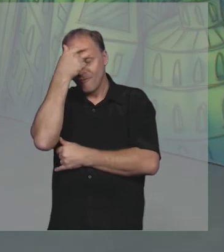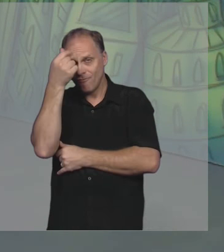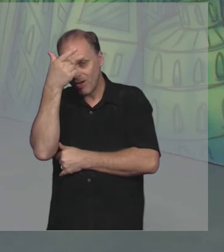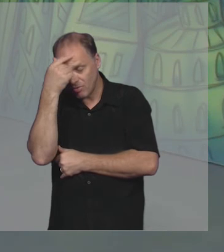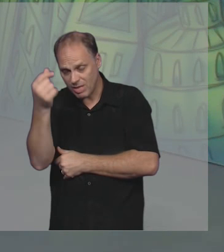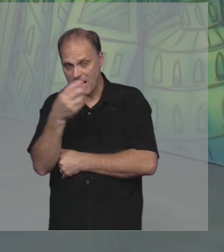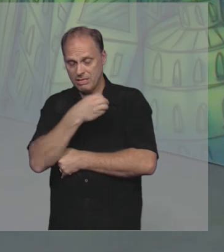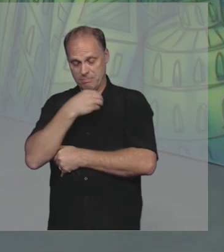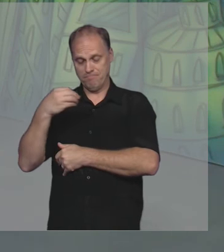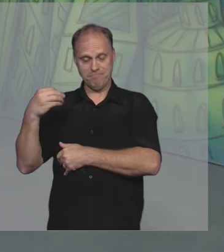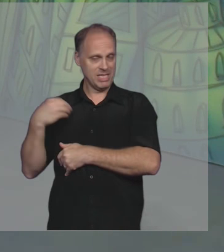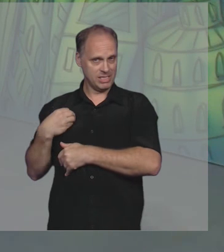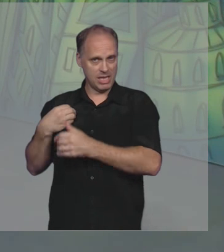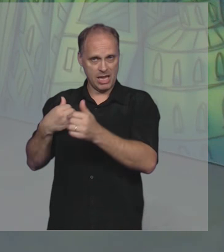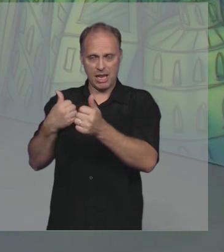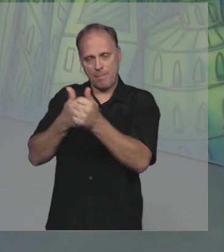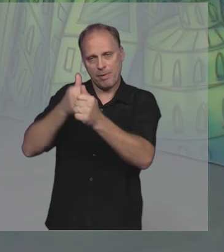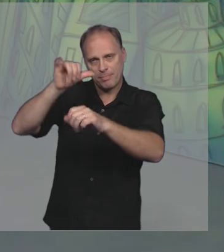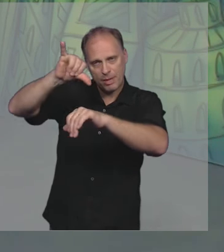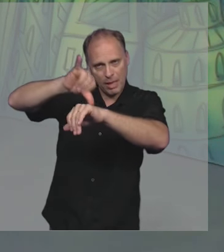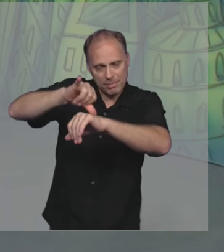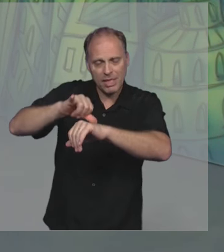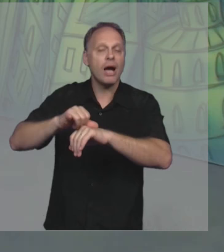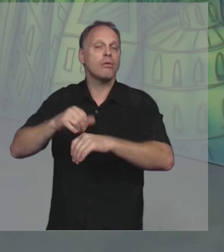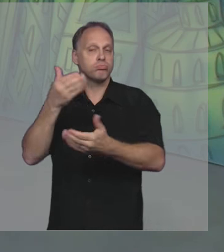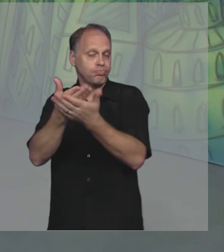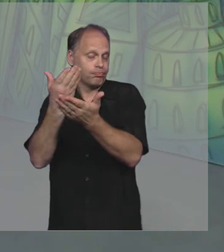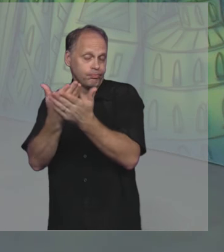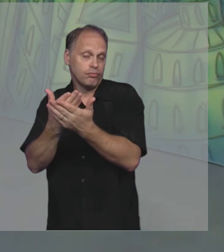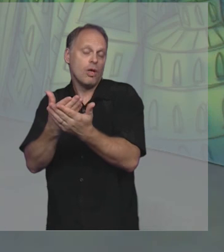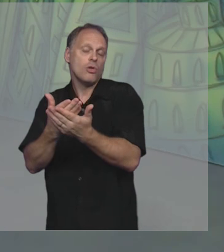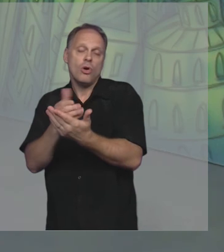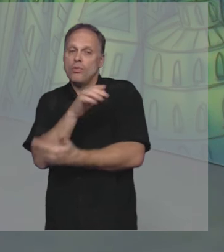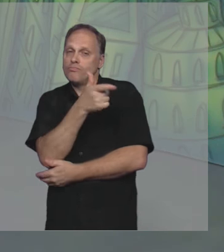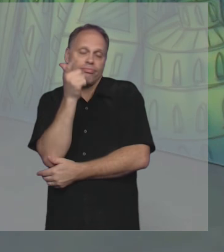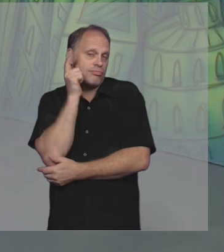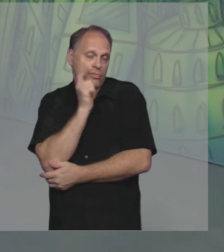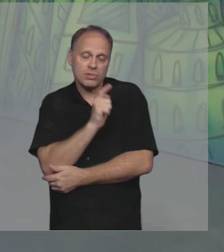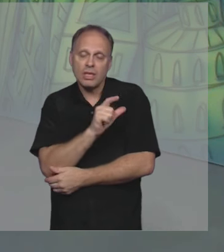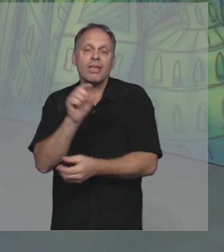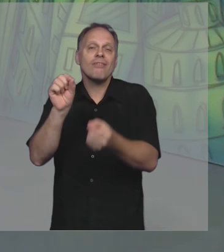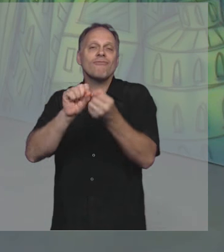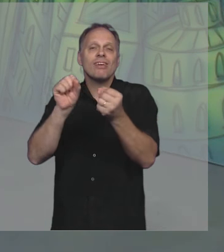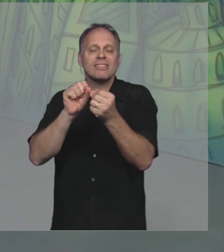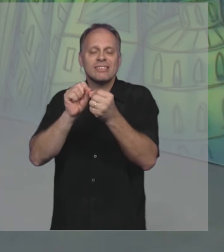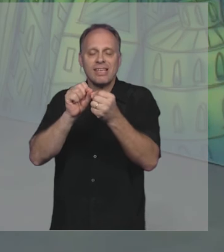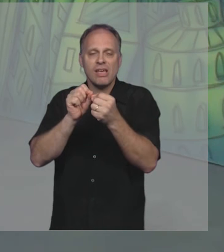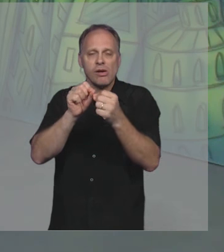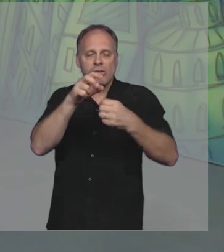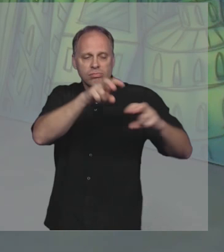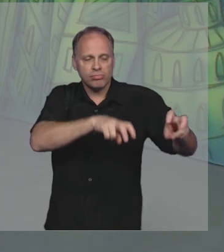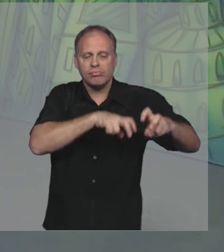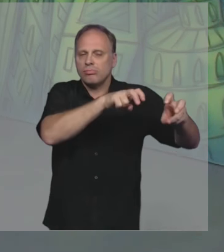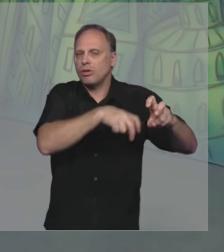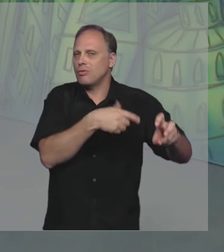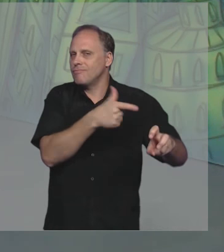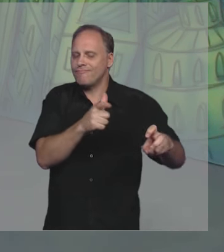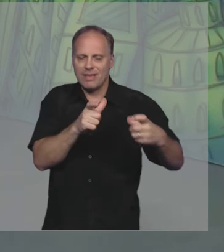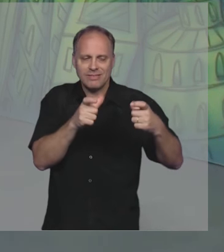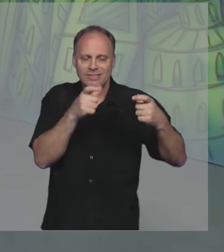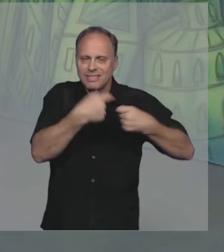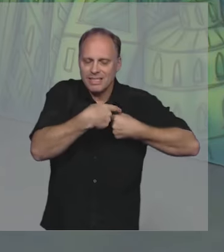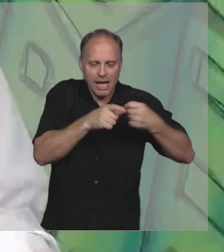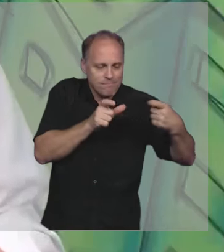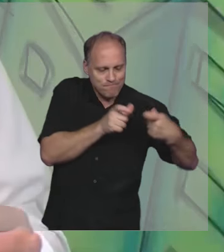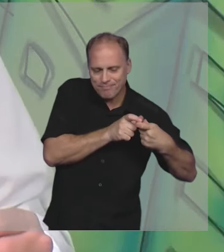das faculdades de medicina, as faculdades de medicina ficarem nas capitais e não conseguirem abranger a interiorização,